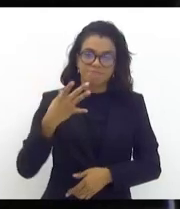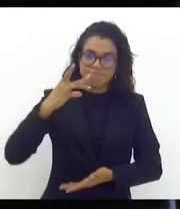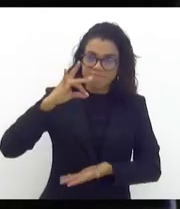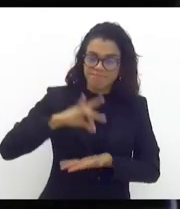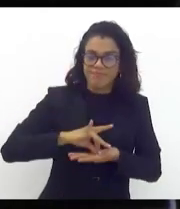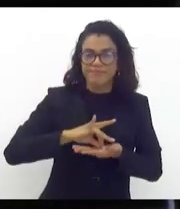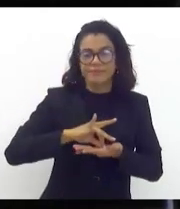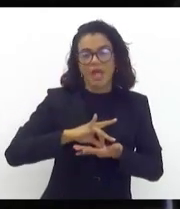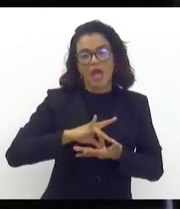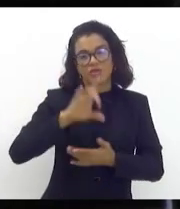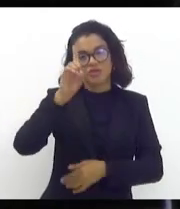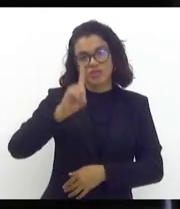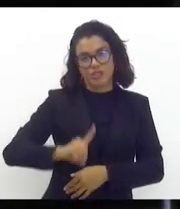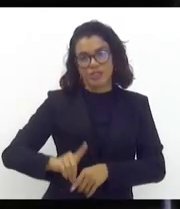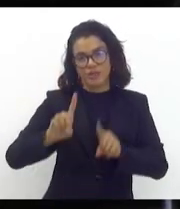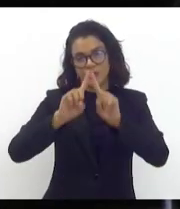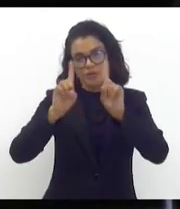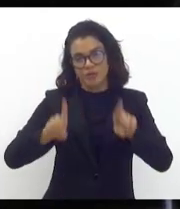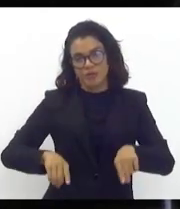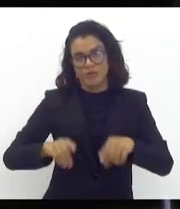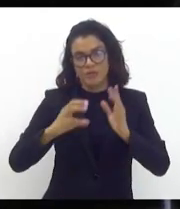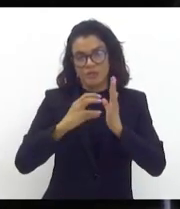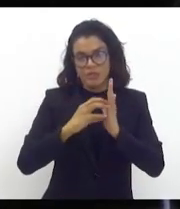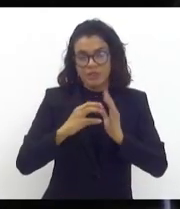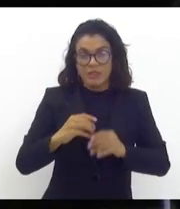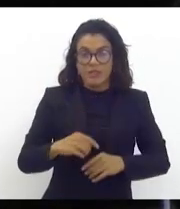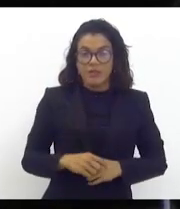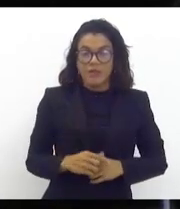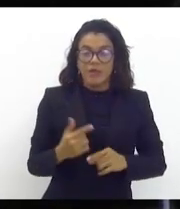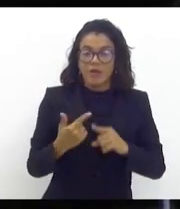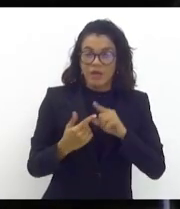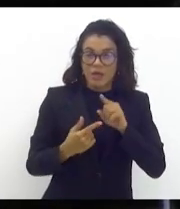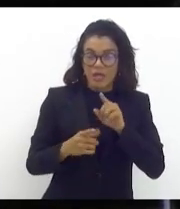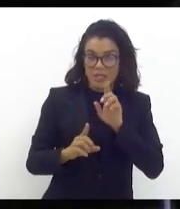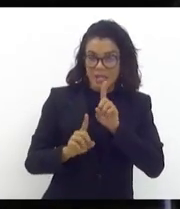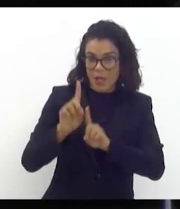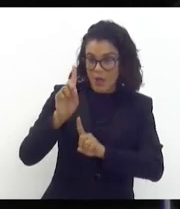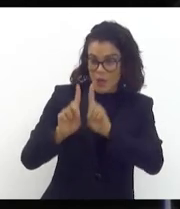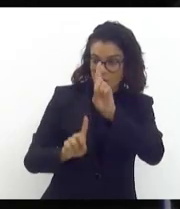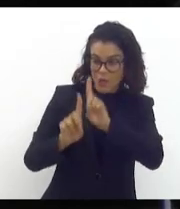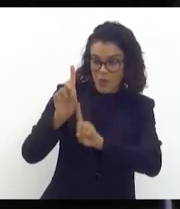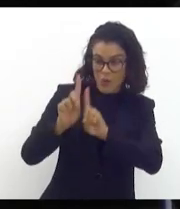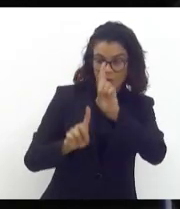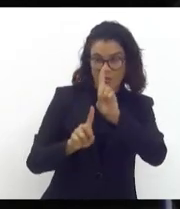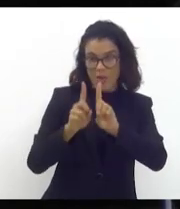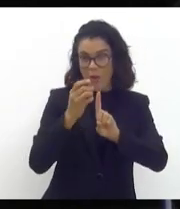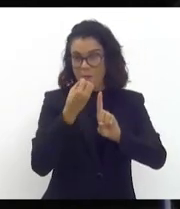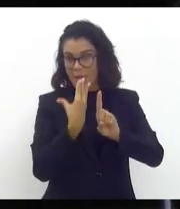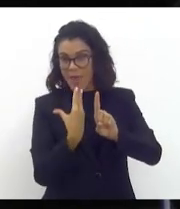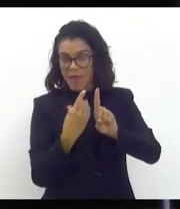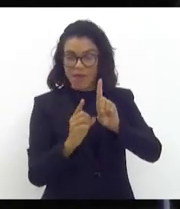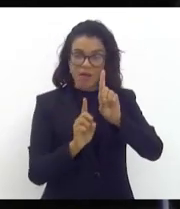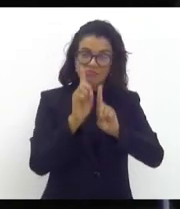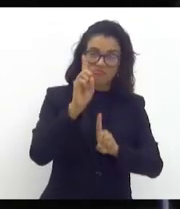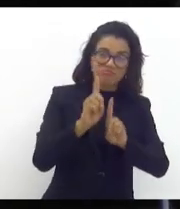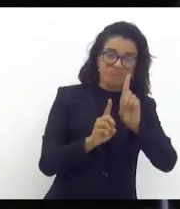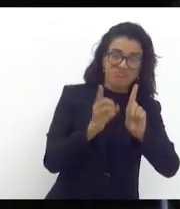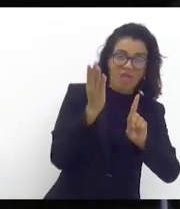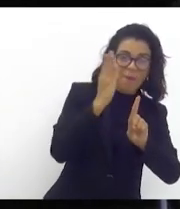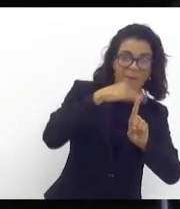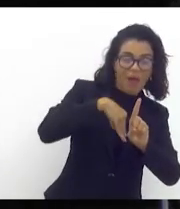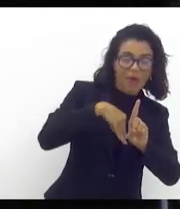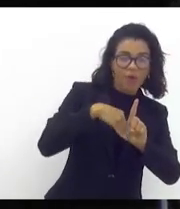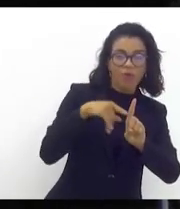concretude aos direitos dos servidores. Porque se os índices vão bem ou se os índices vão mal, eles